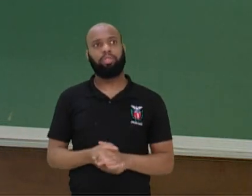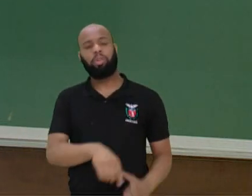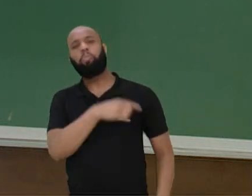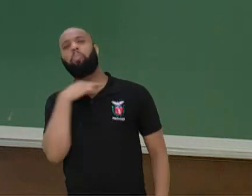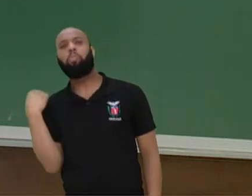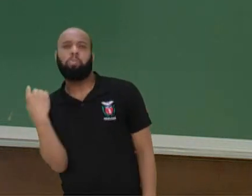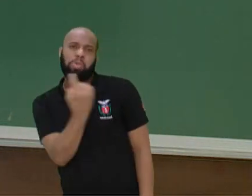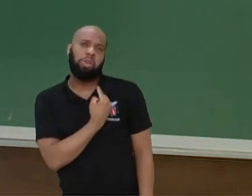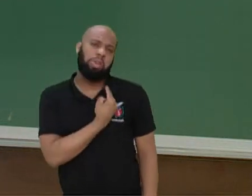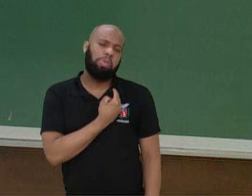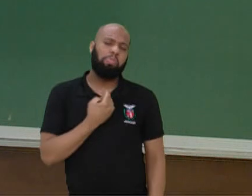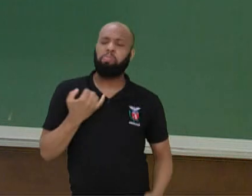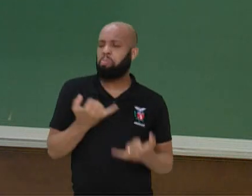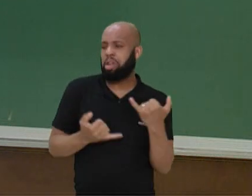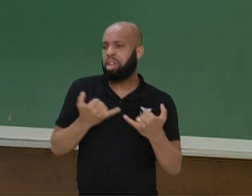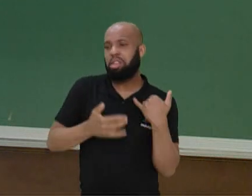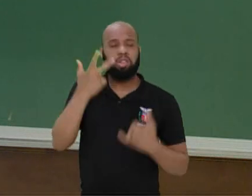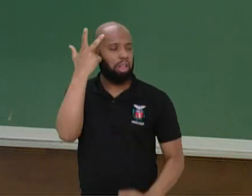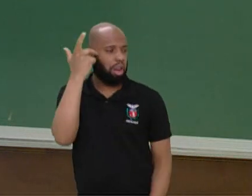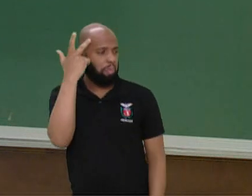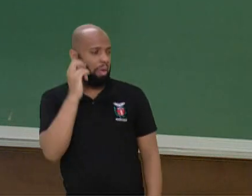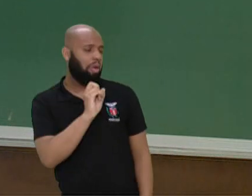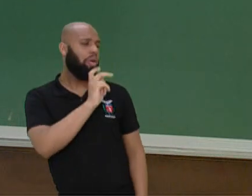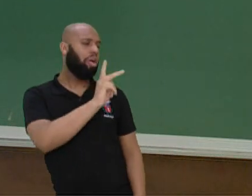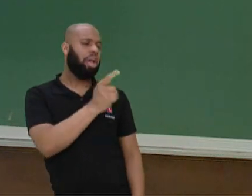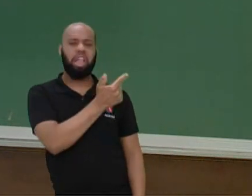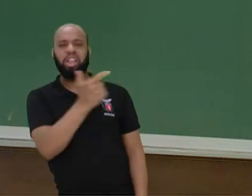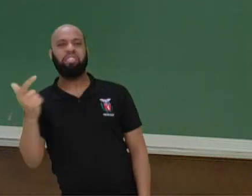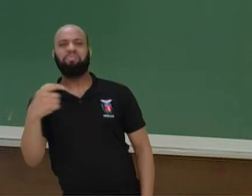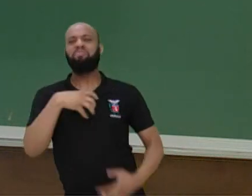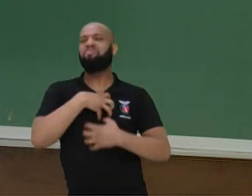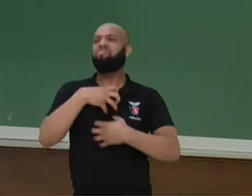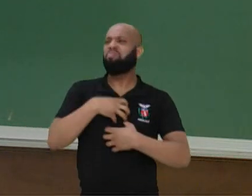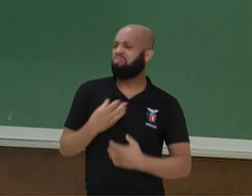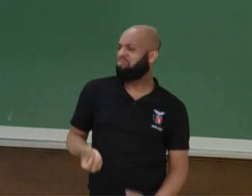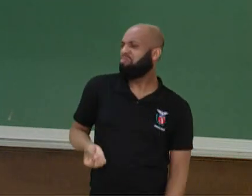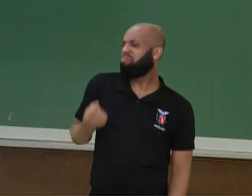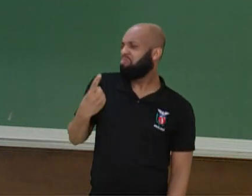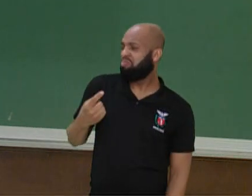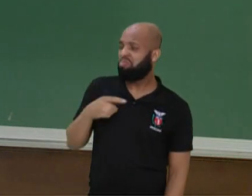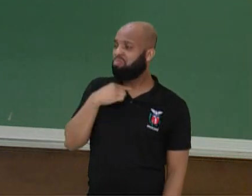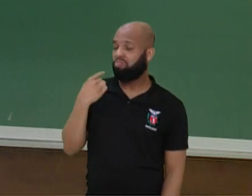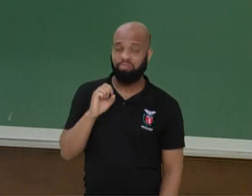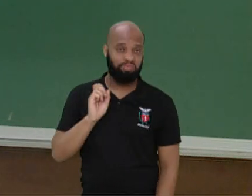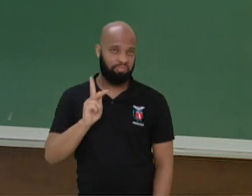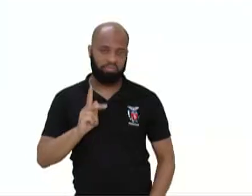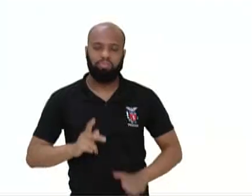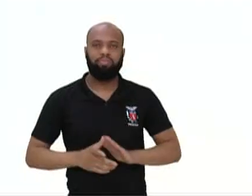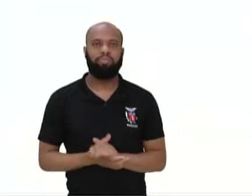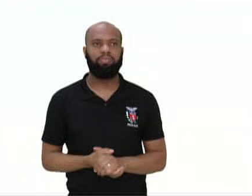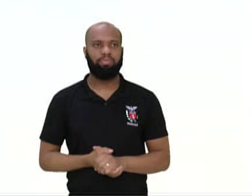algo assim tranquilo, algo suave, nem existia, a gente não se dava conta dela, né? A ver.